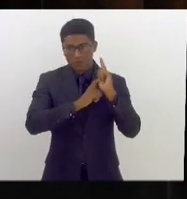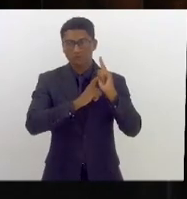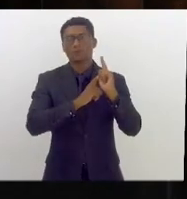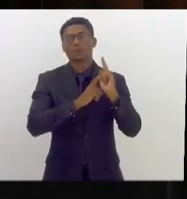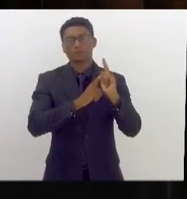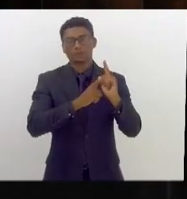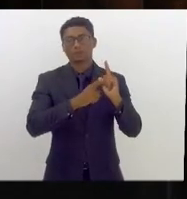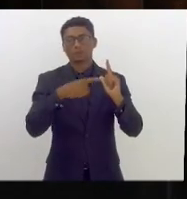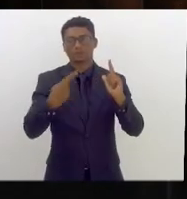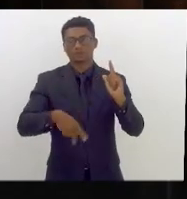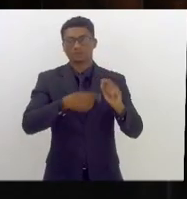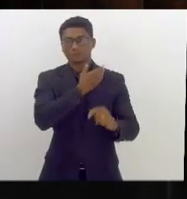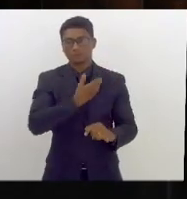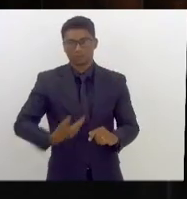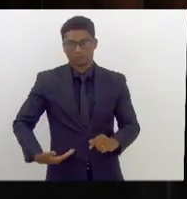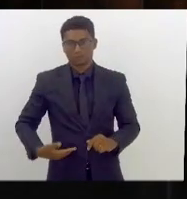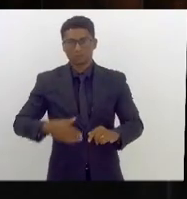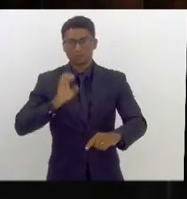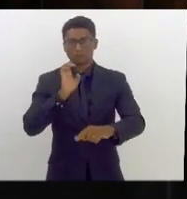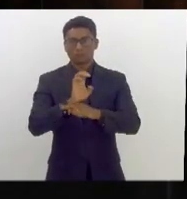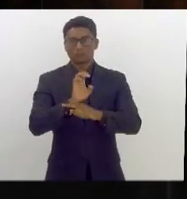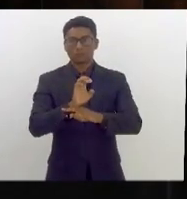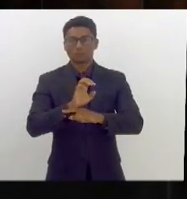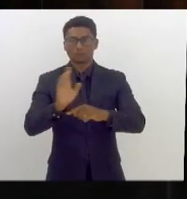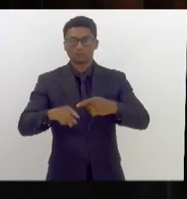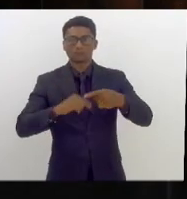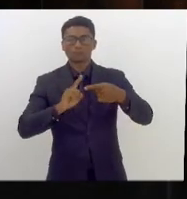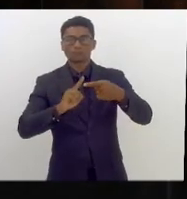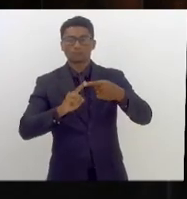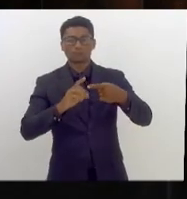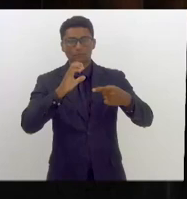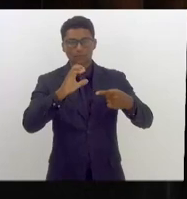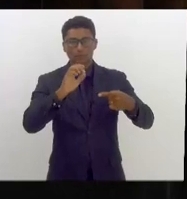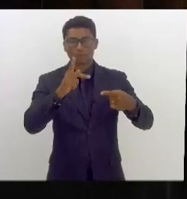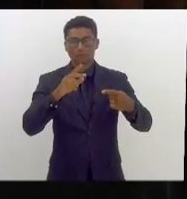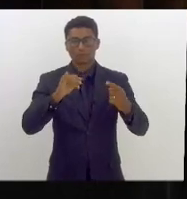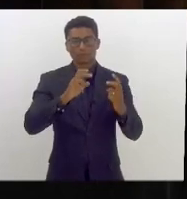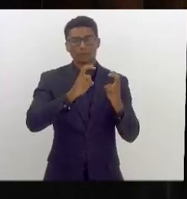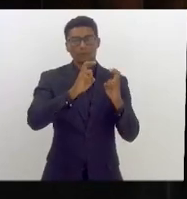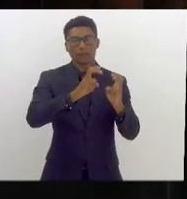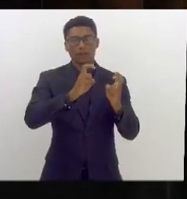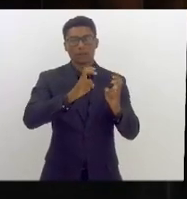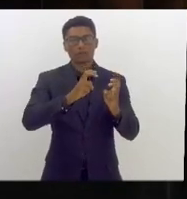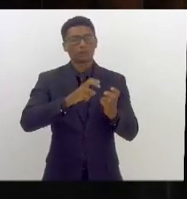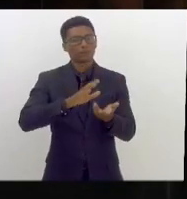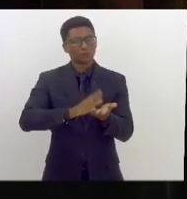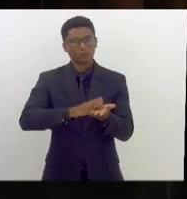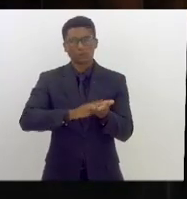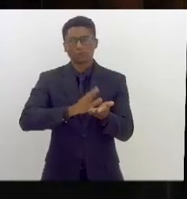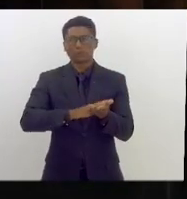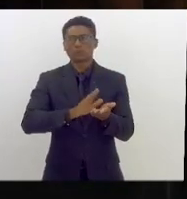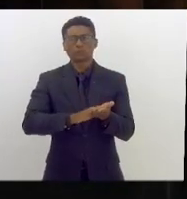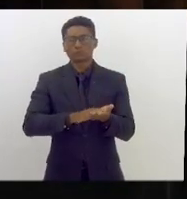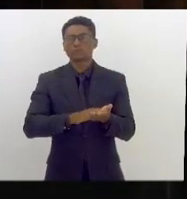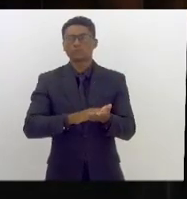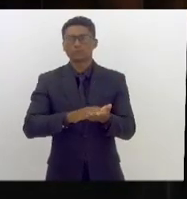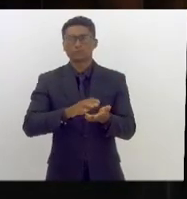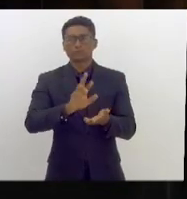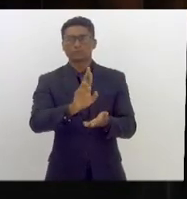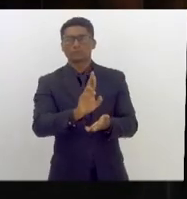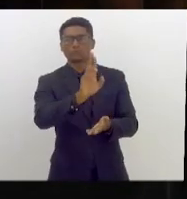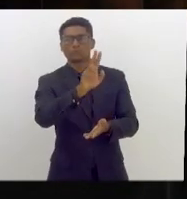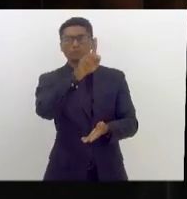Primeiramente, bem rapidamente, sobre a CPI dos trens, elogiar a condução dos trabalhos pela